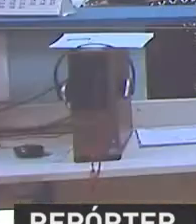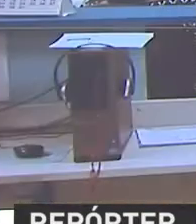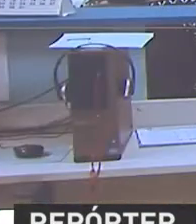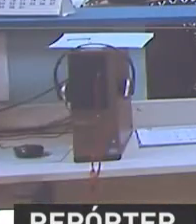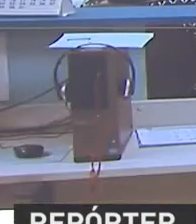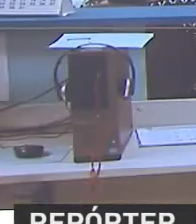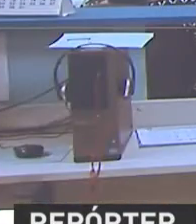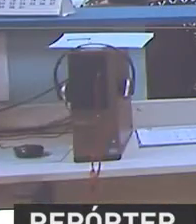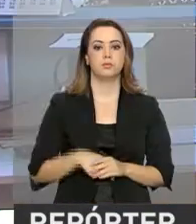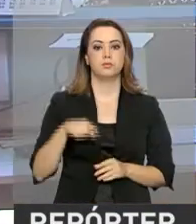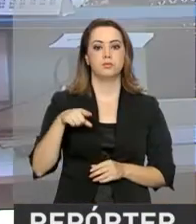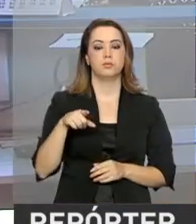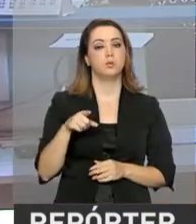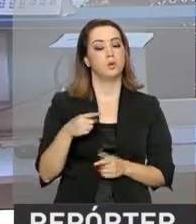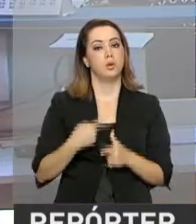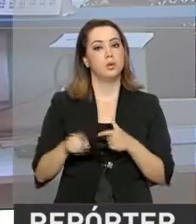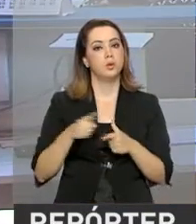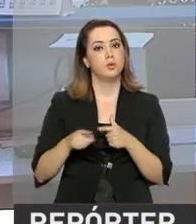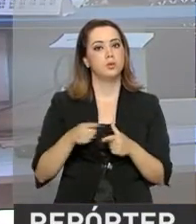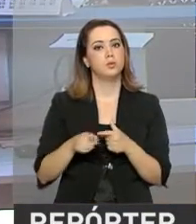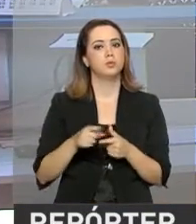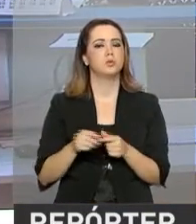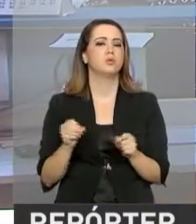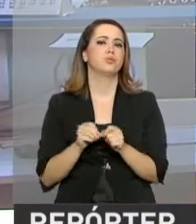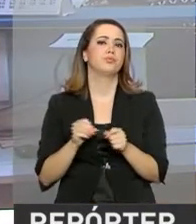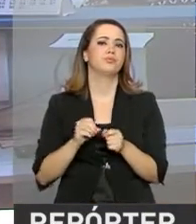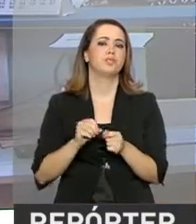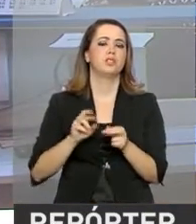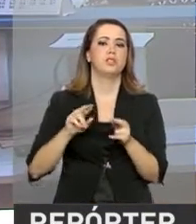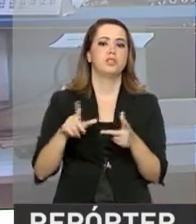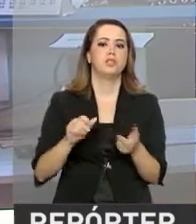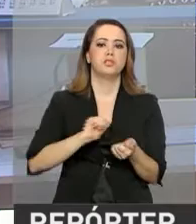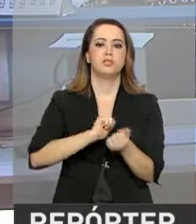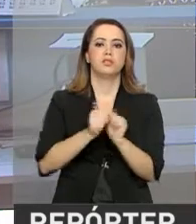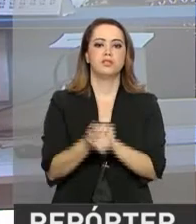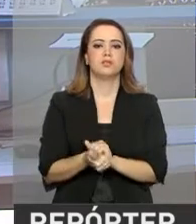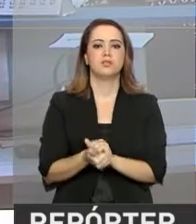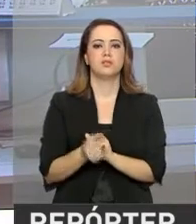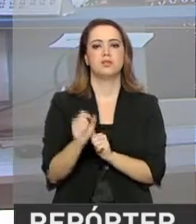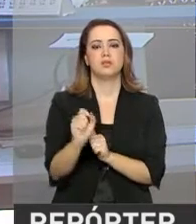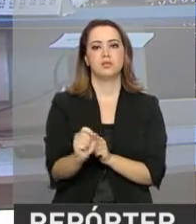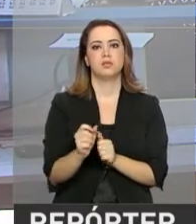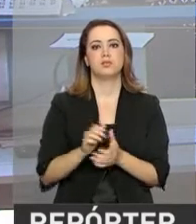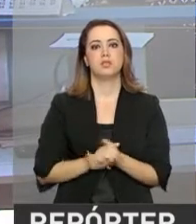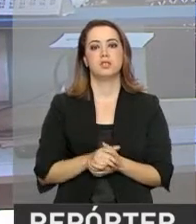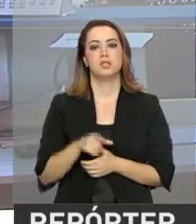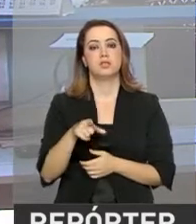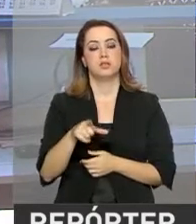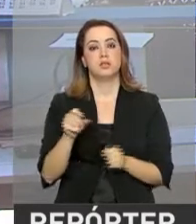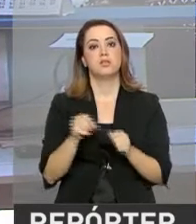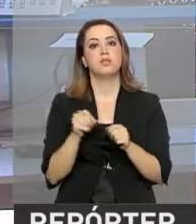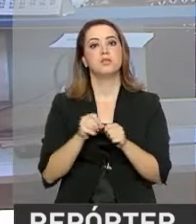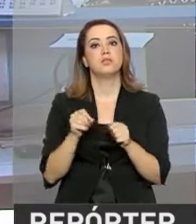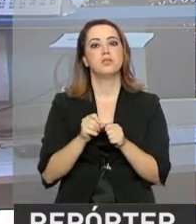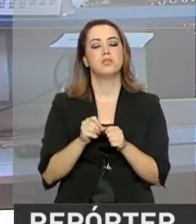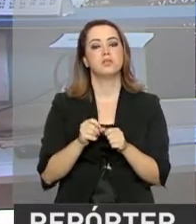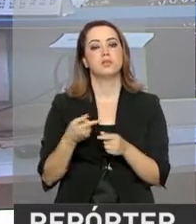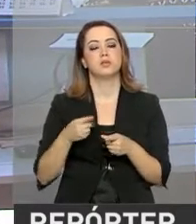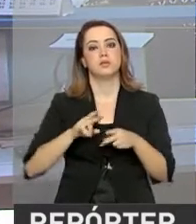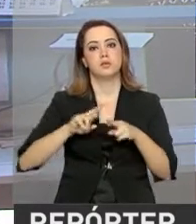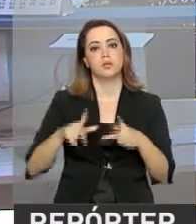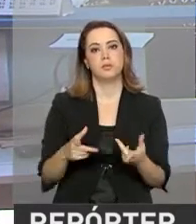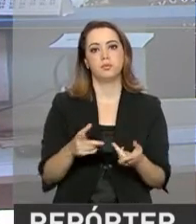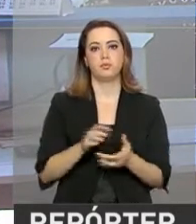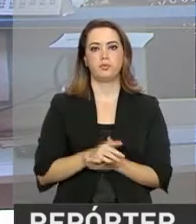a rivalidade não faz parte do esporte faz a hostilidade não faz parte do esporte que faz parte do esporte a rivalidade